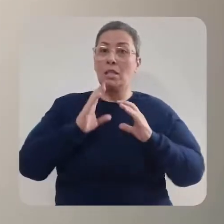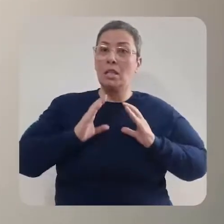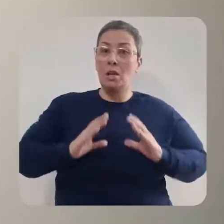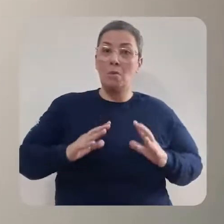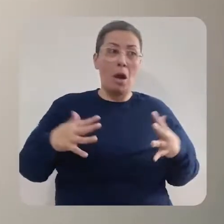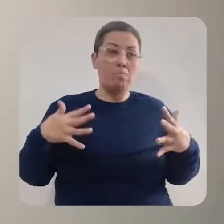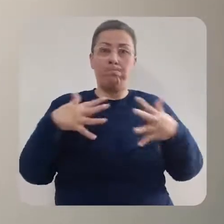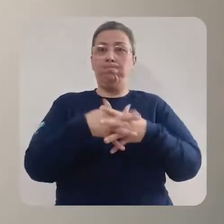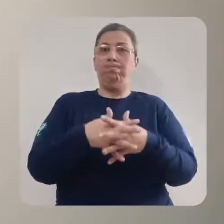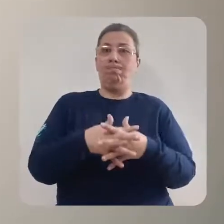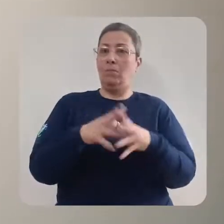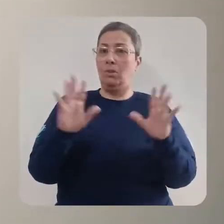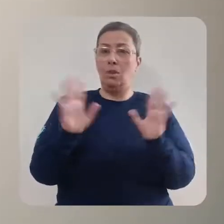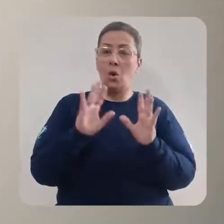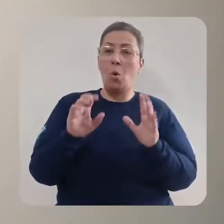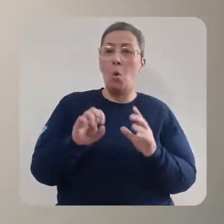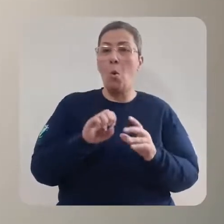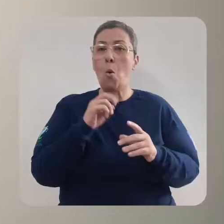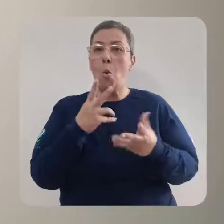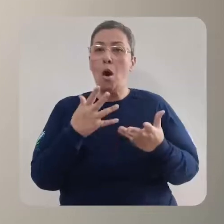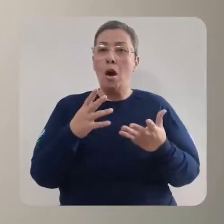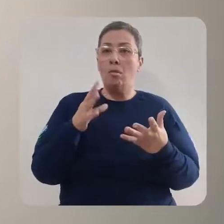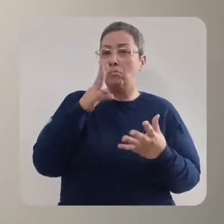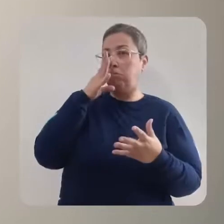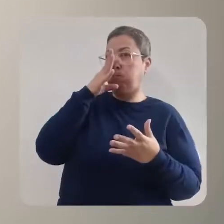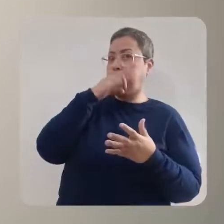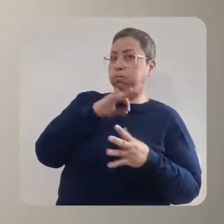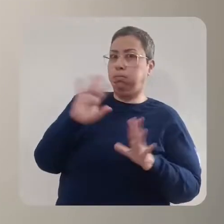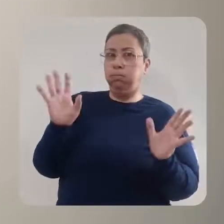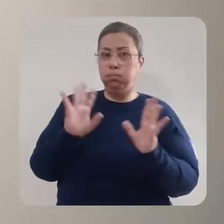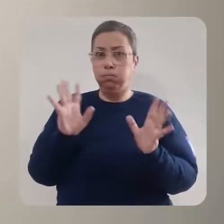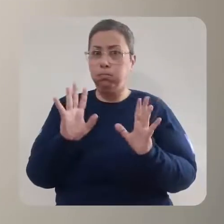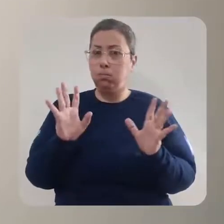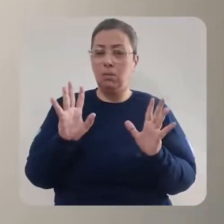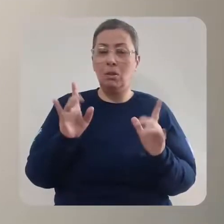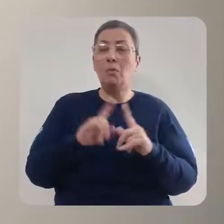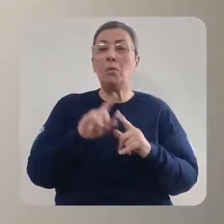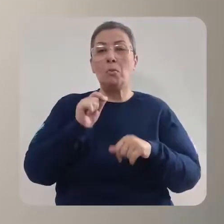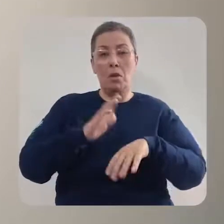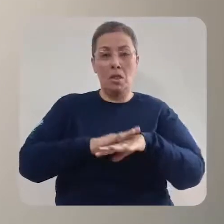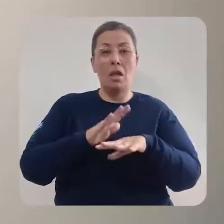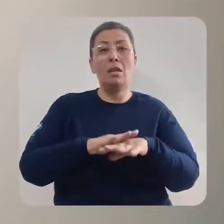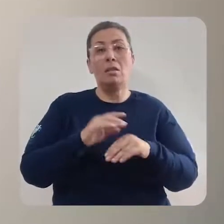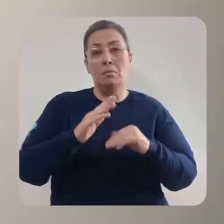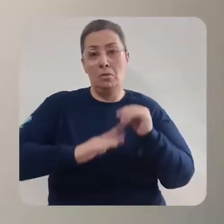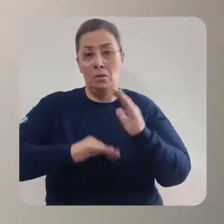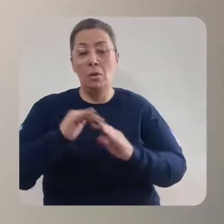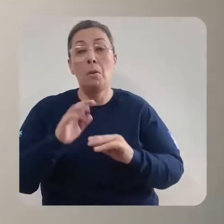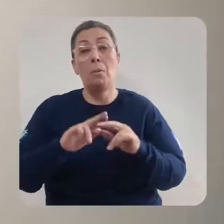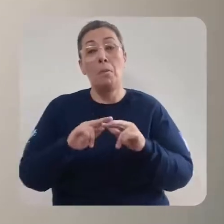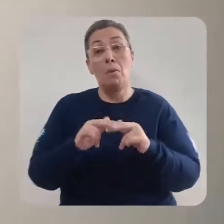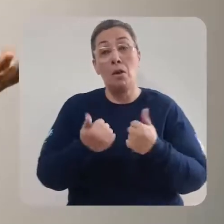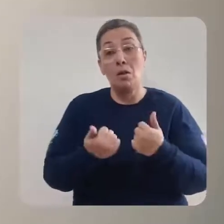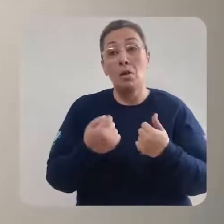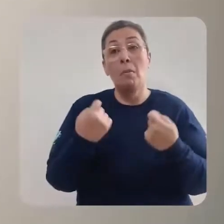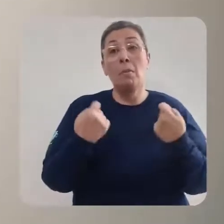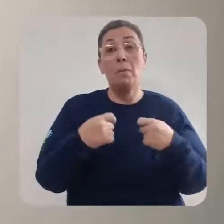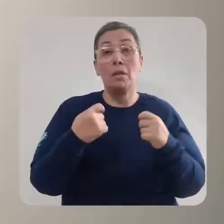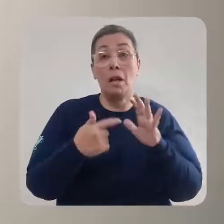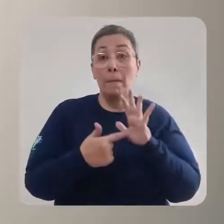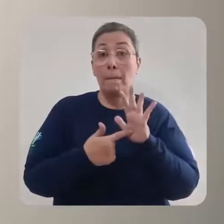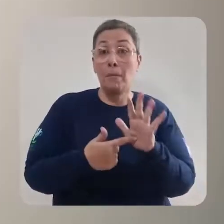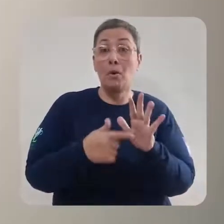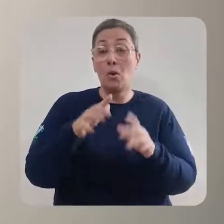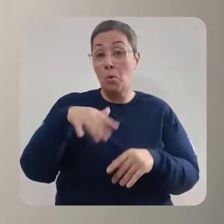comportamentos interferentes, né, ou uma certa resistência a fazer este trabalho, né? Para isso, então eu